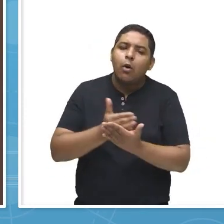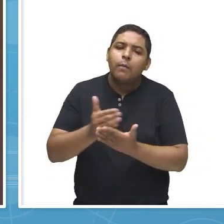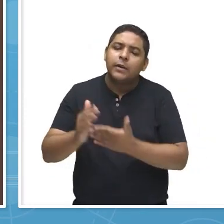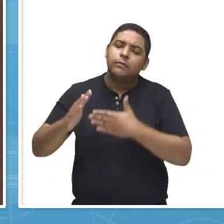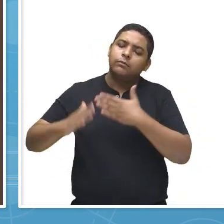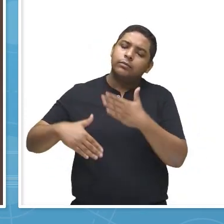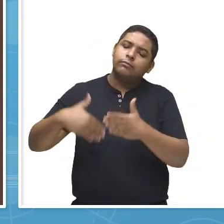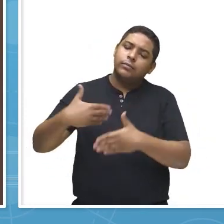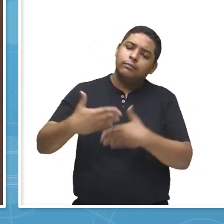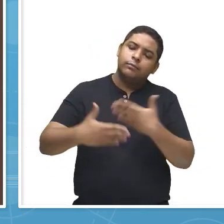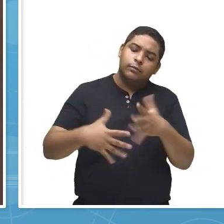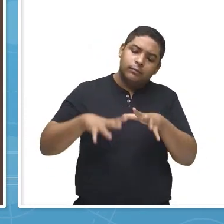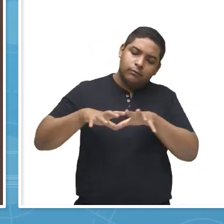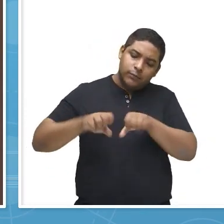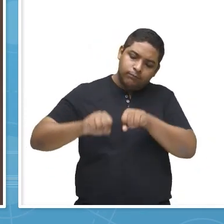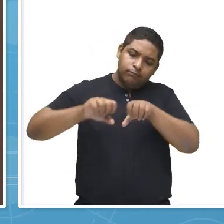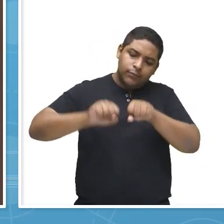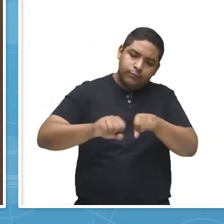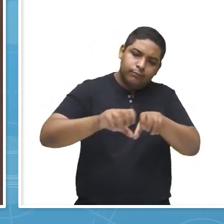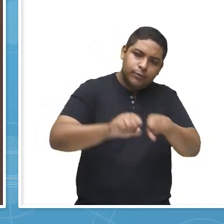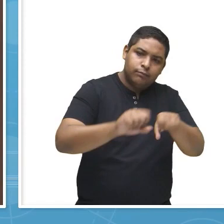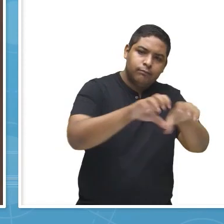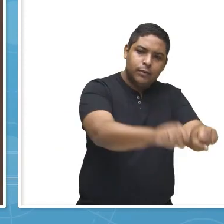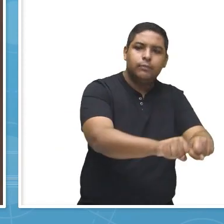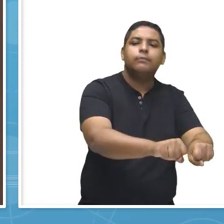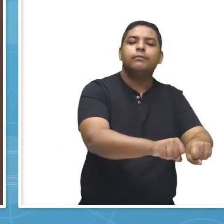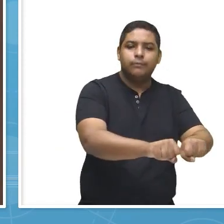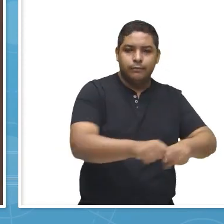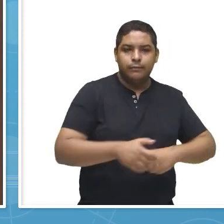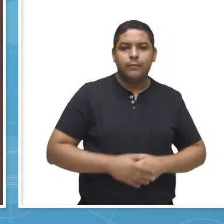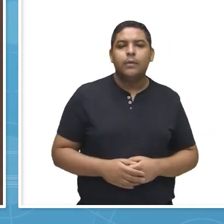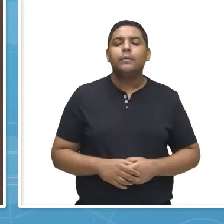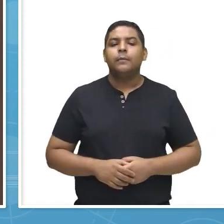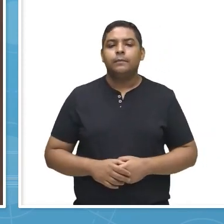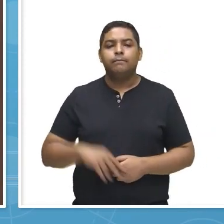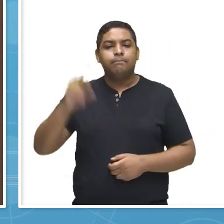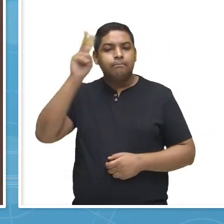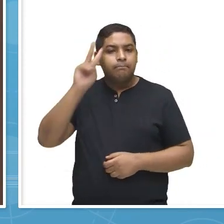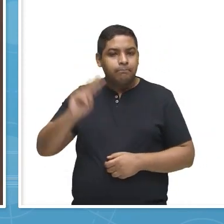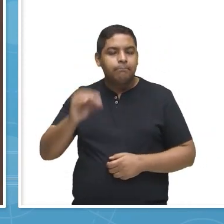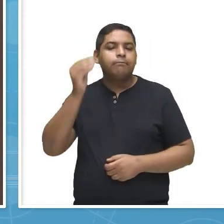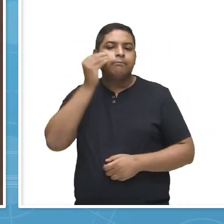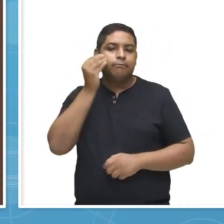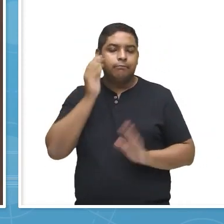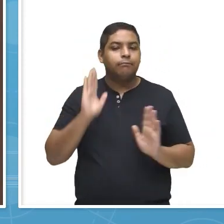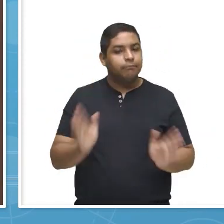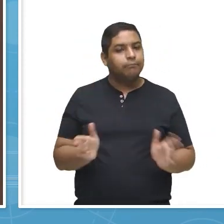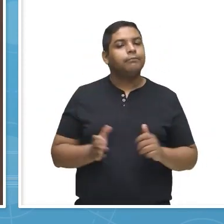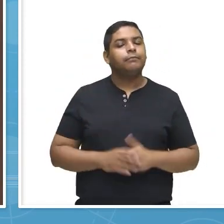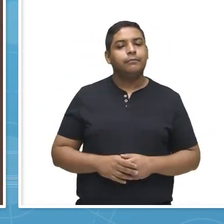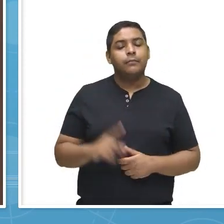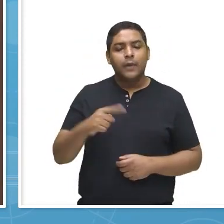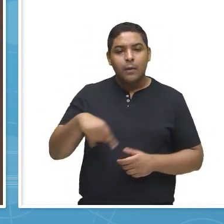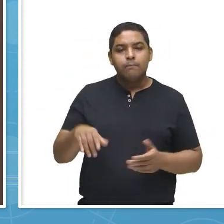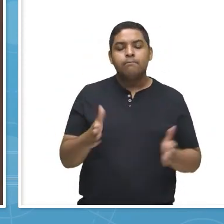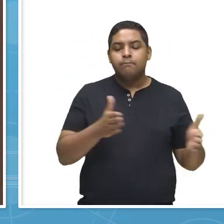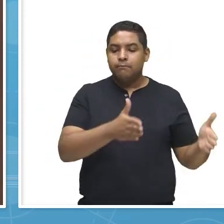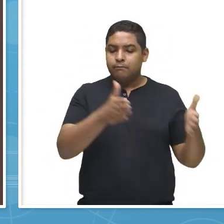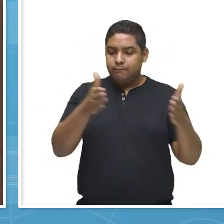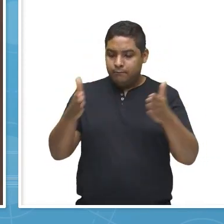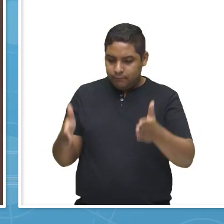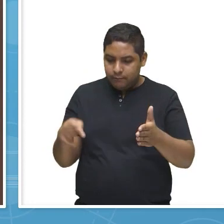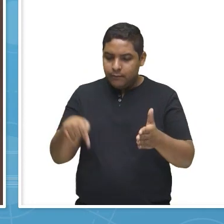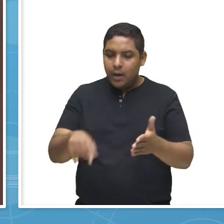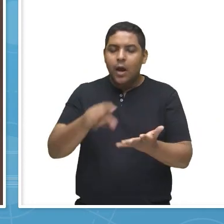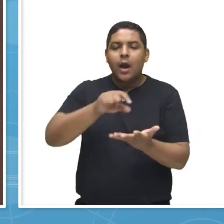de colonização, né, que a gente verifica na história, tá? Então, a primeira fase do capitalismo é chamada